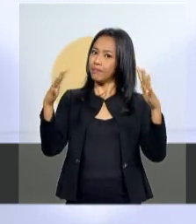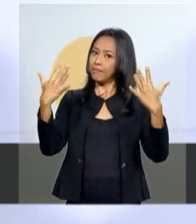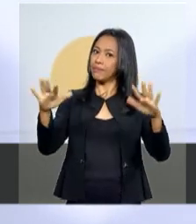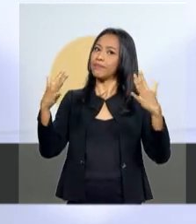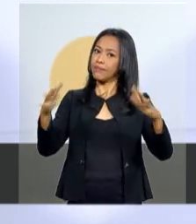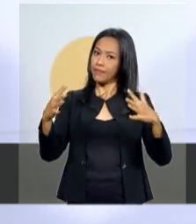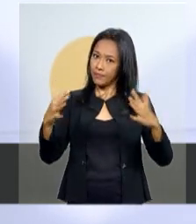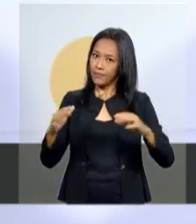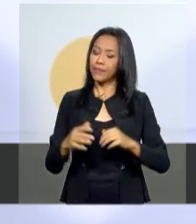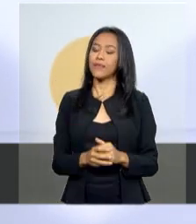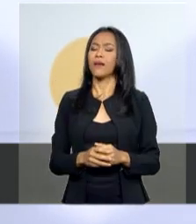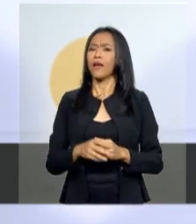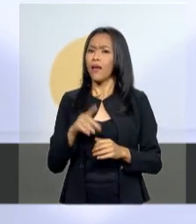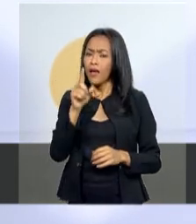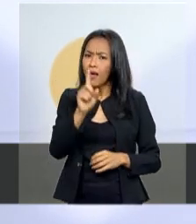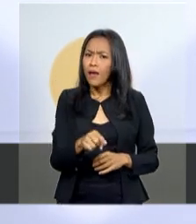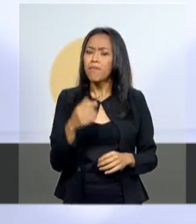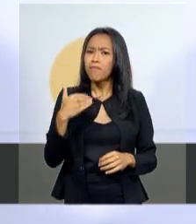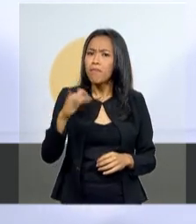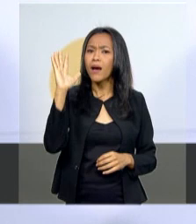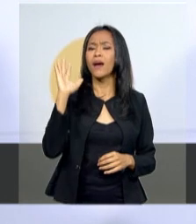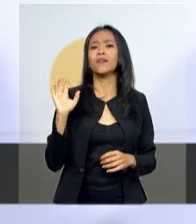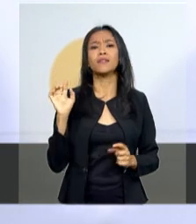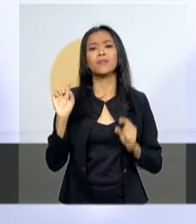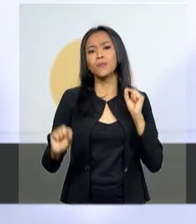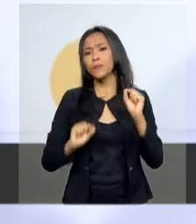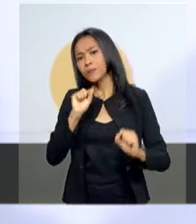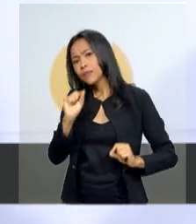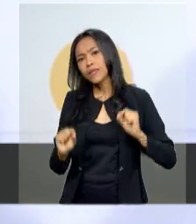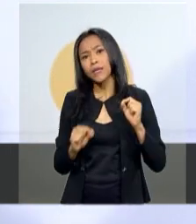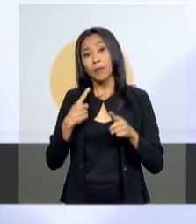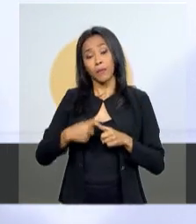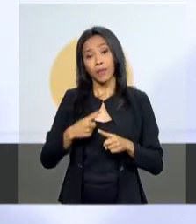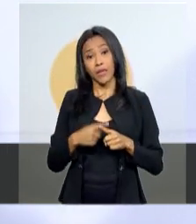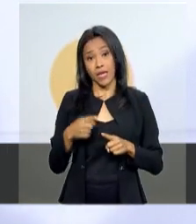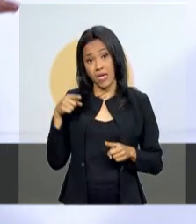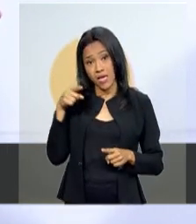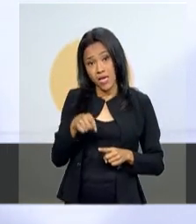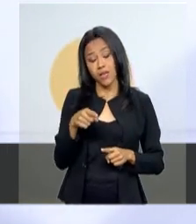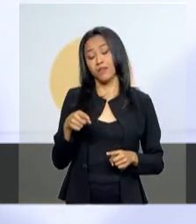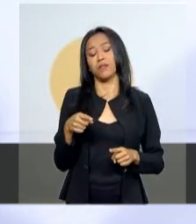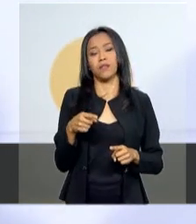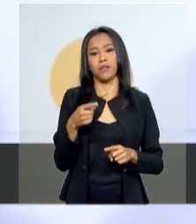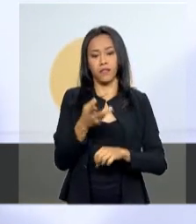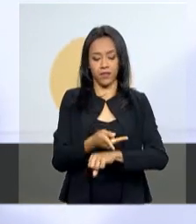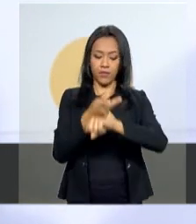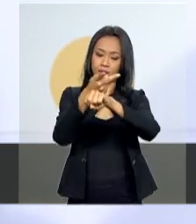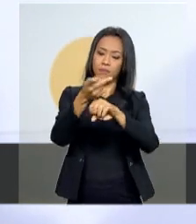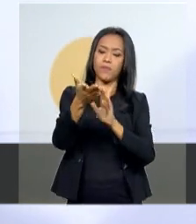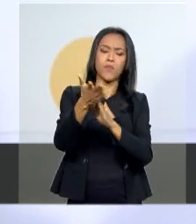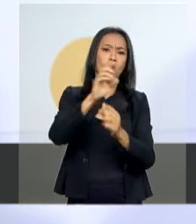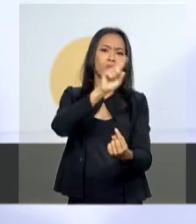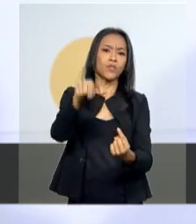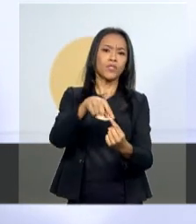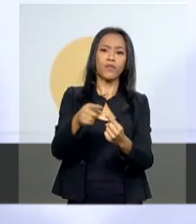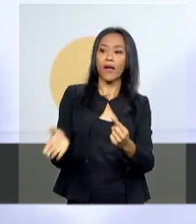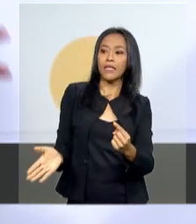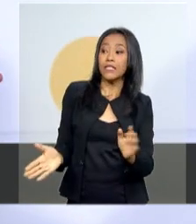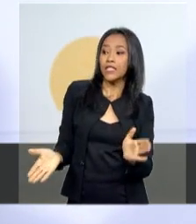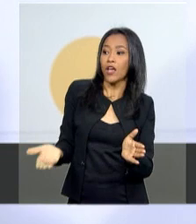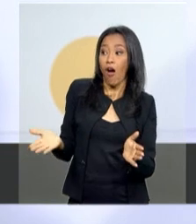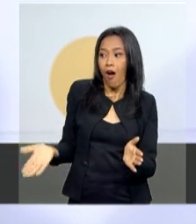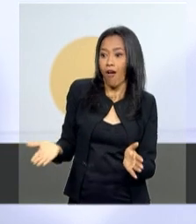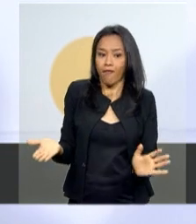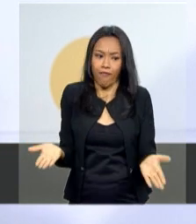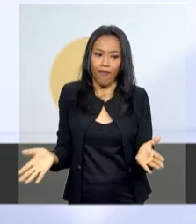mais do que uma expressão simbólica desse programa porque ele funciona como acabei de dizer como estímulo para os que sentem a